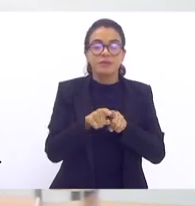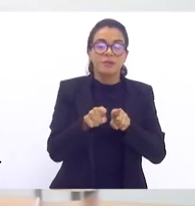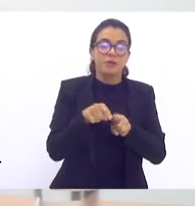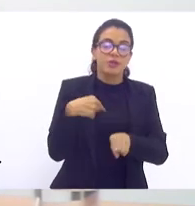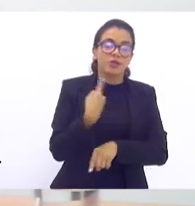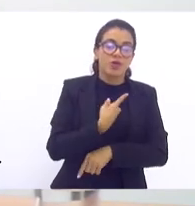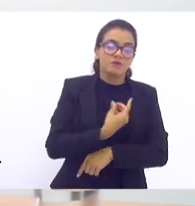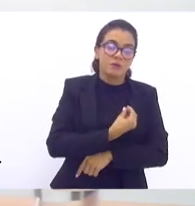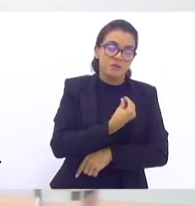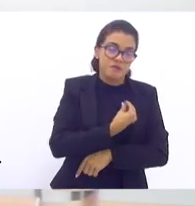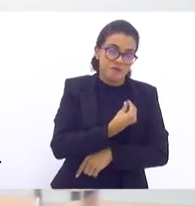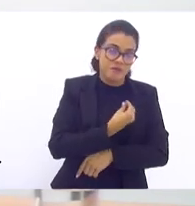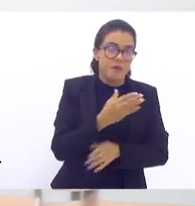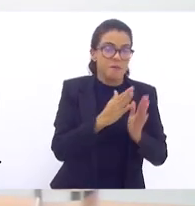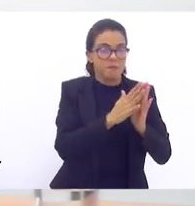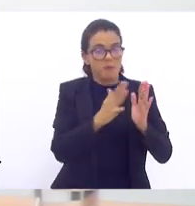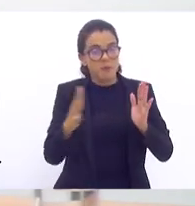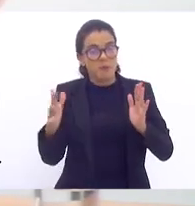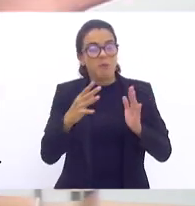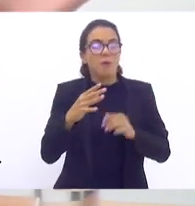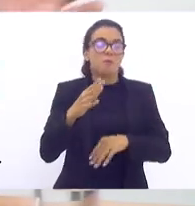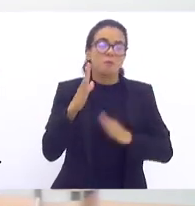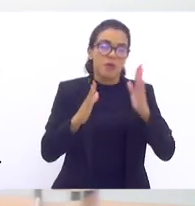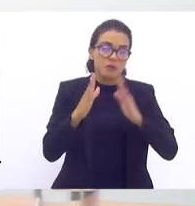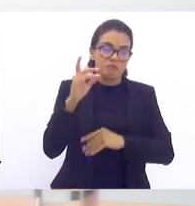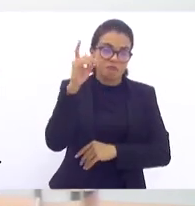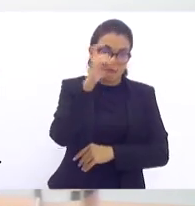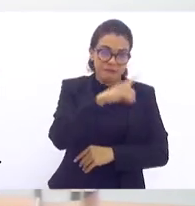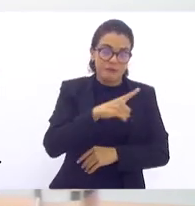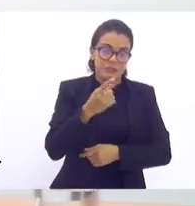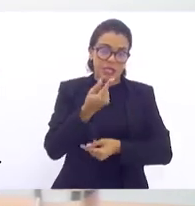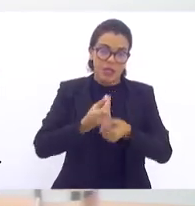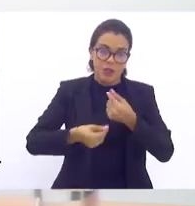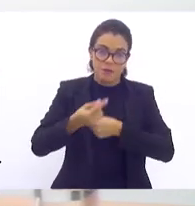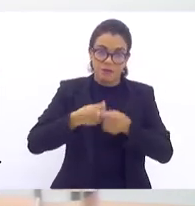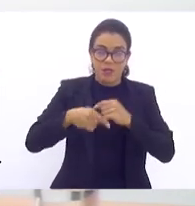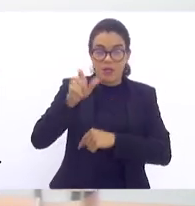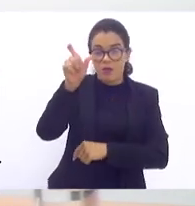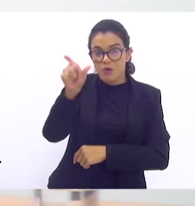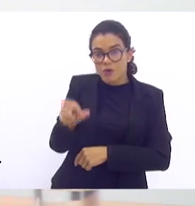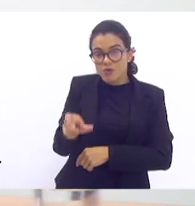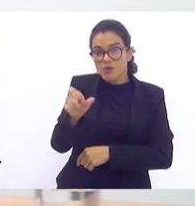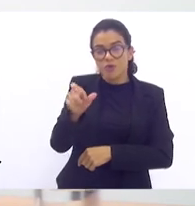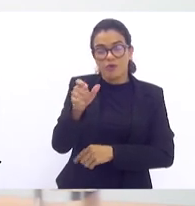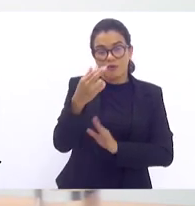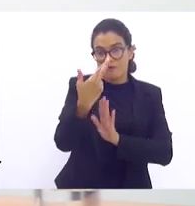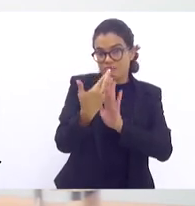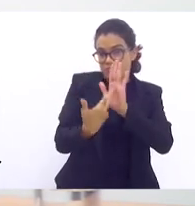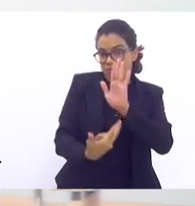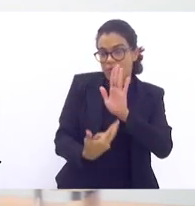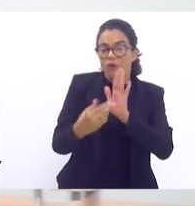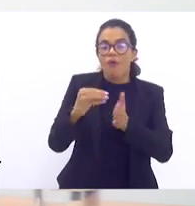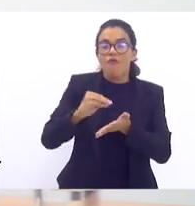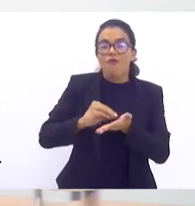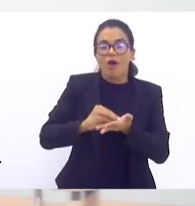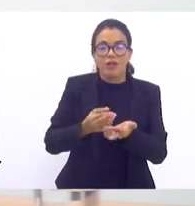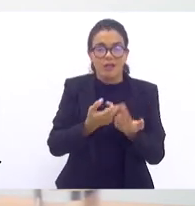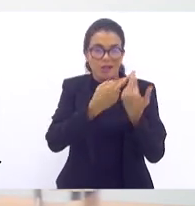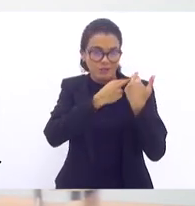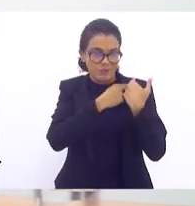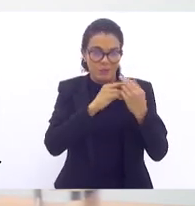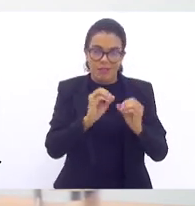viveremos tempos difíceis na economia e vossa excelência não irá fazer um relatório com irresponsabilidade fiscal